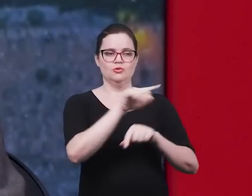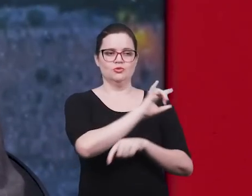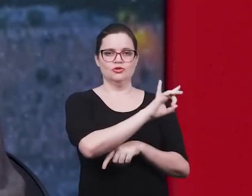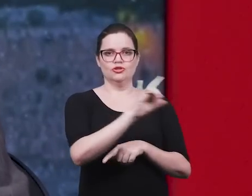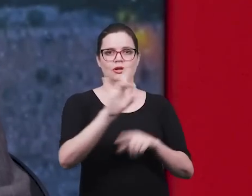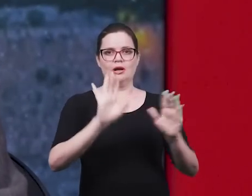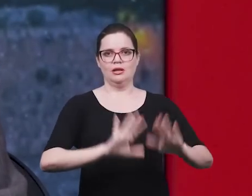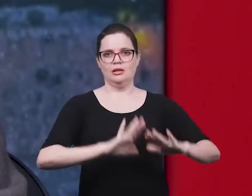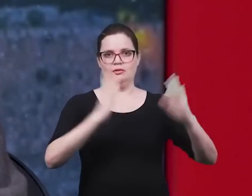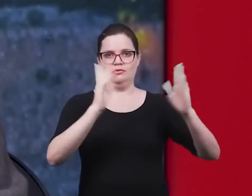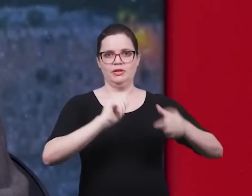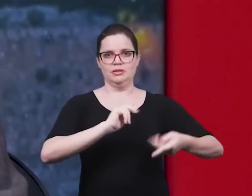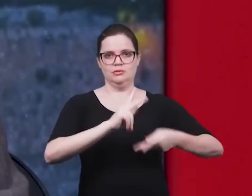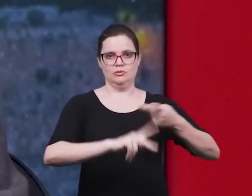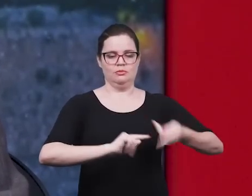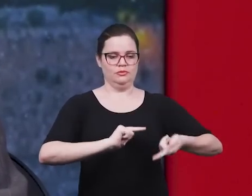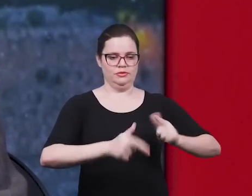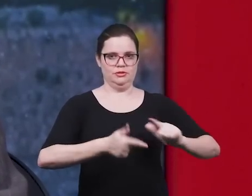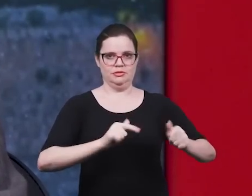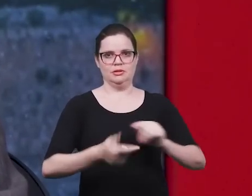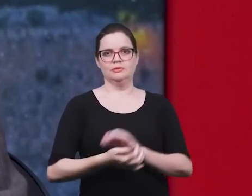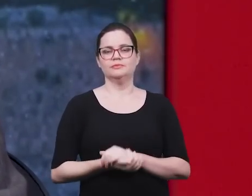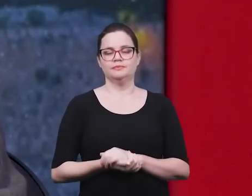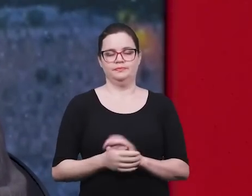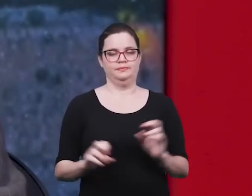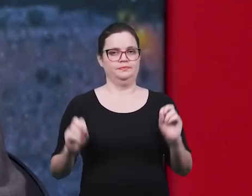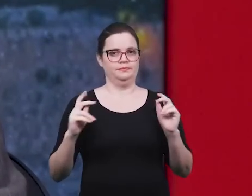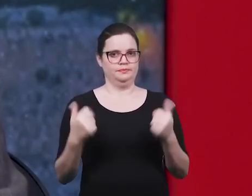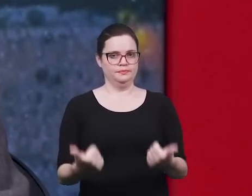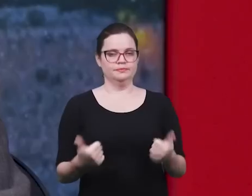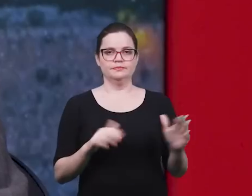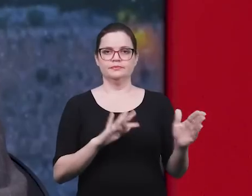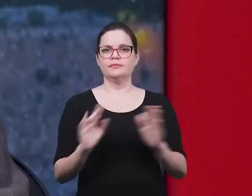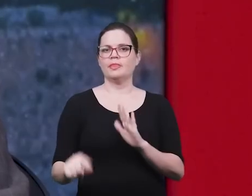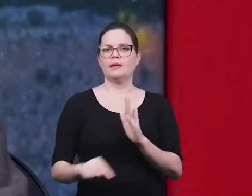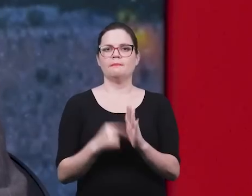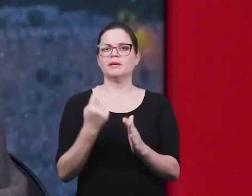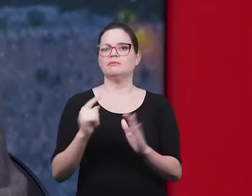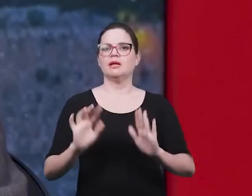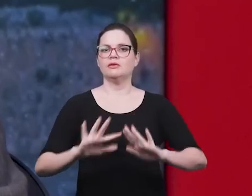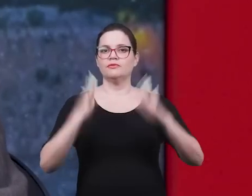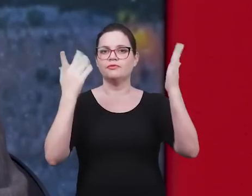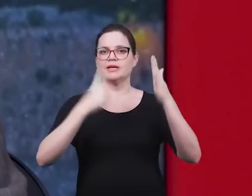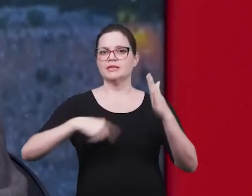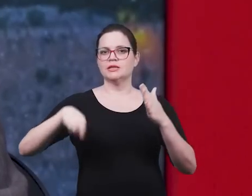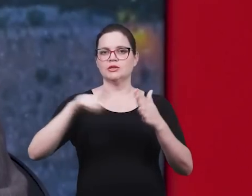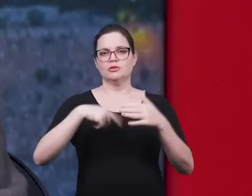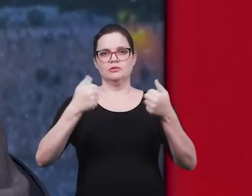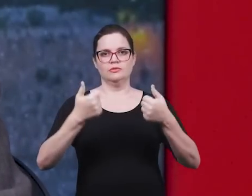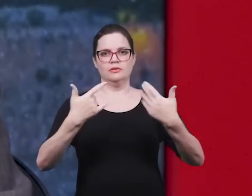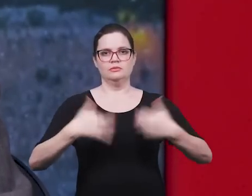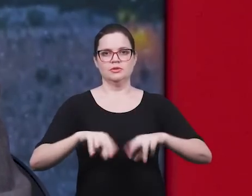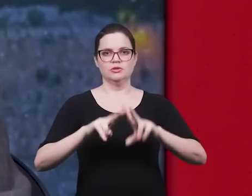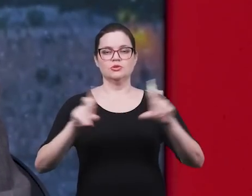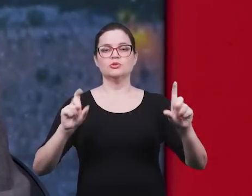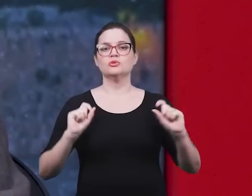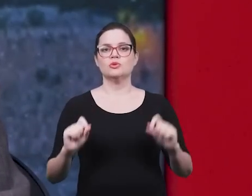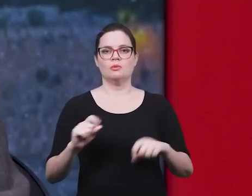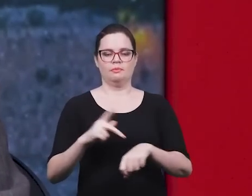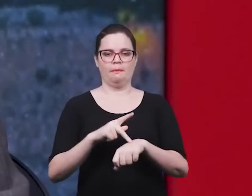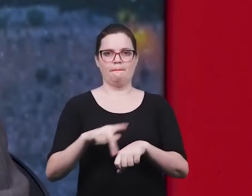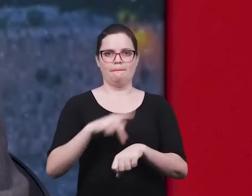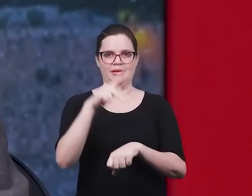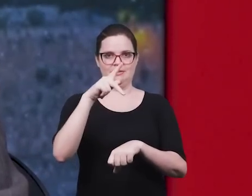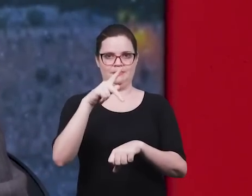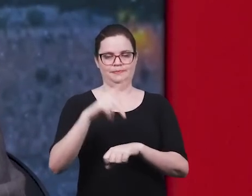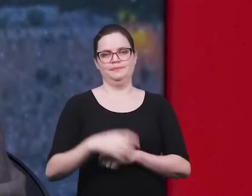cada festa para a vida da igreja fiel. E a primeira festa que nós vamos falar aqui é sobre a festa